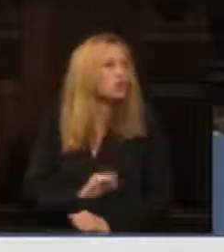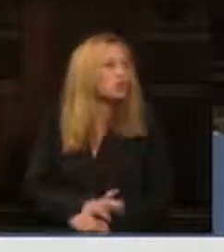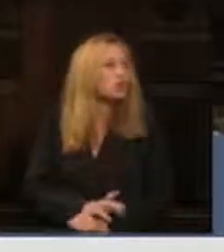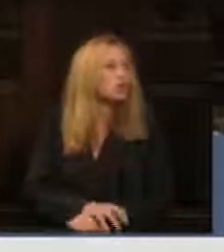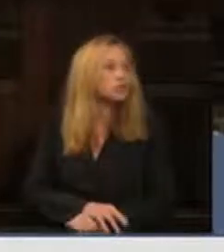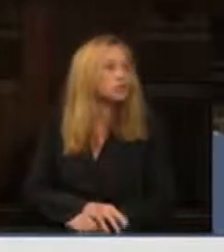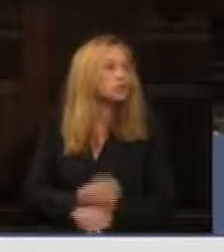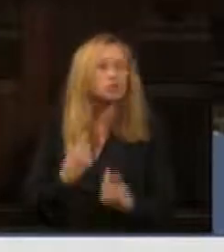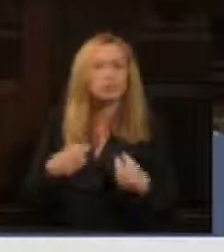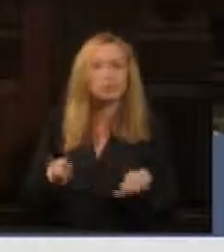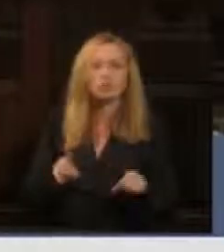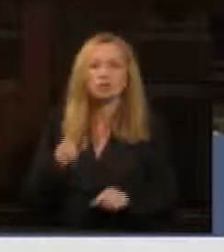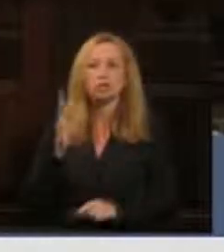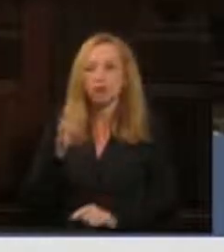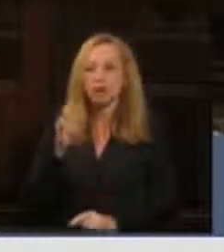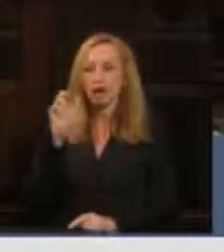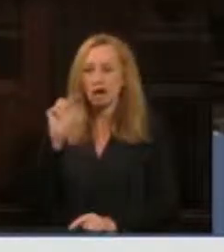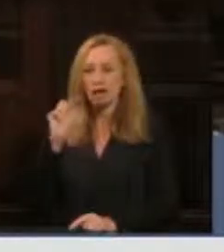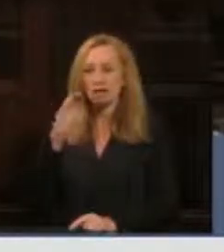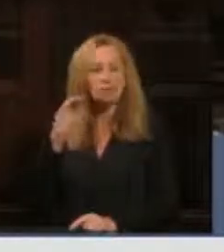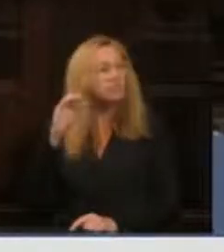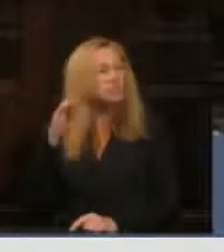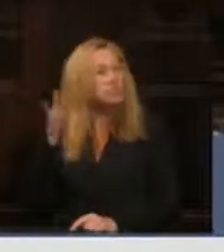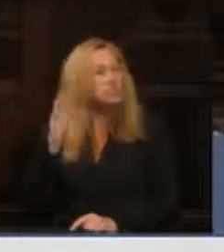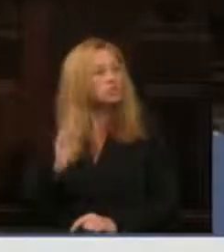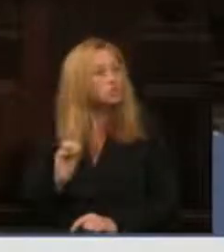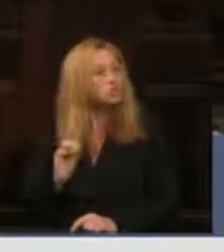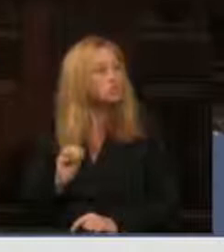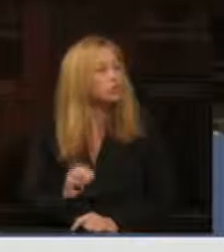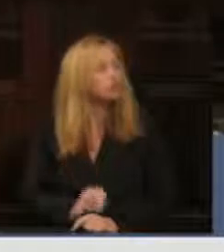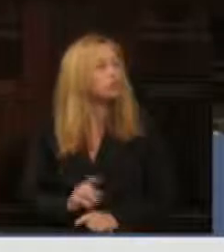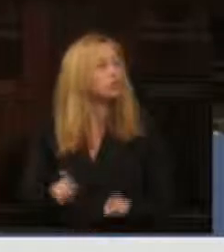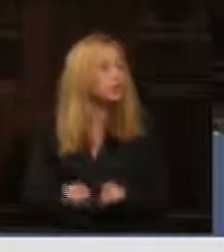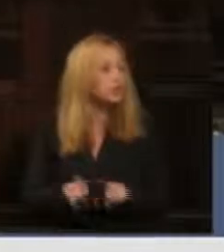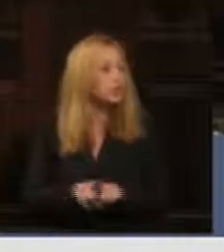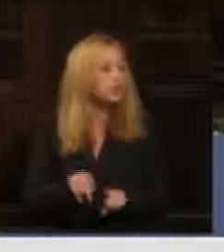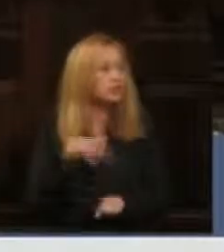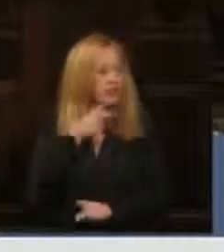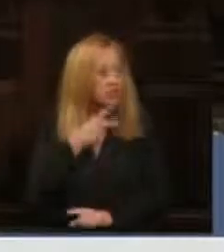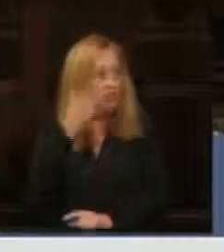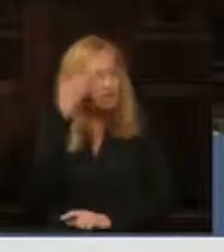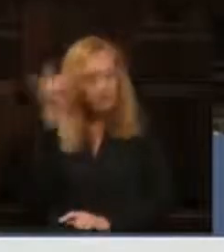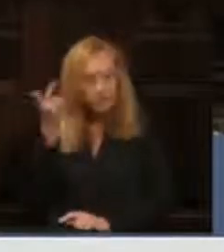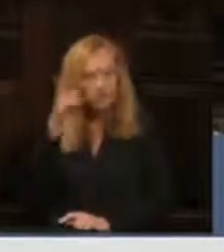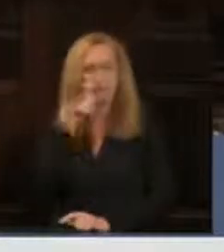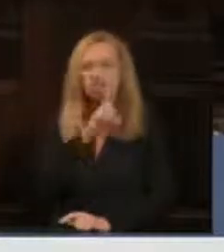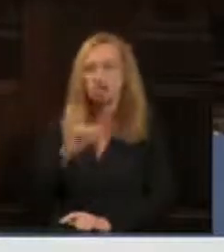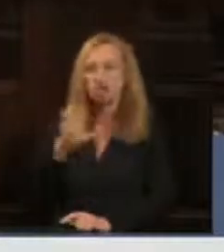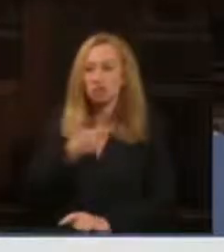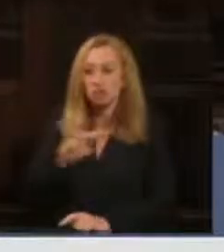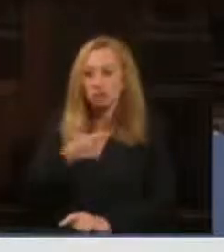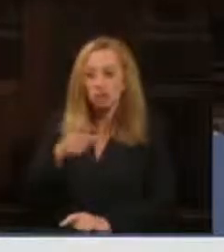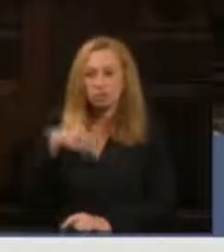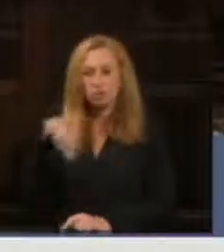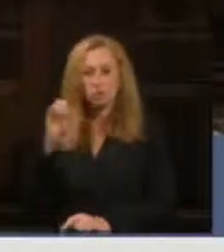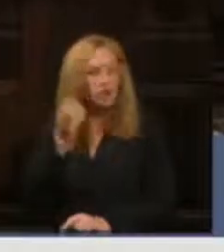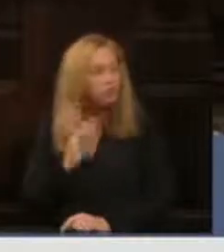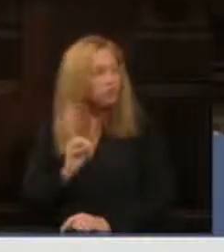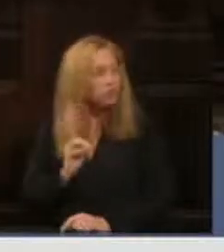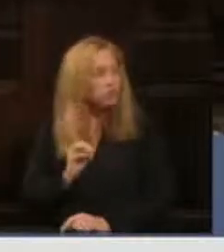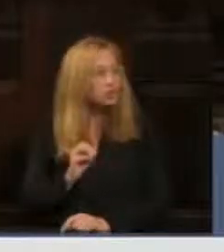do combate ao racismo, mas também para falar que amanhã, dia 22 de março, é